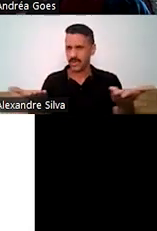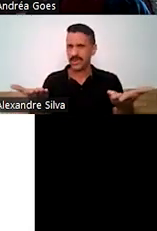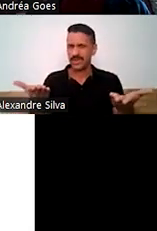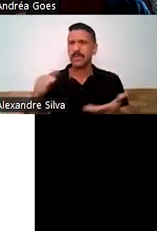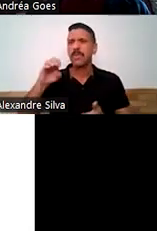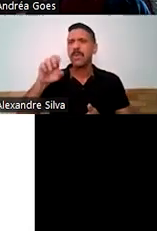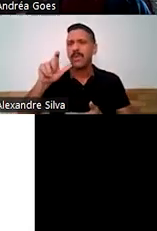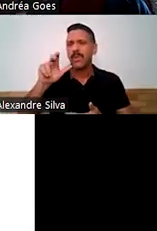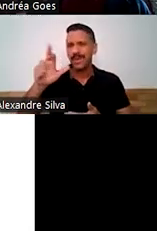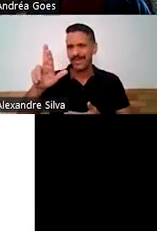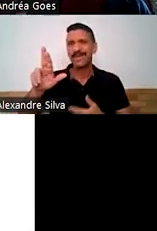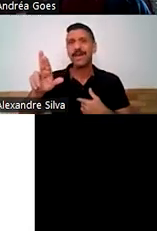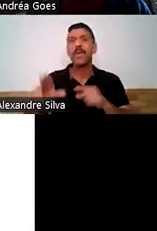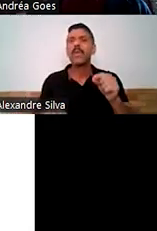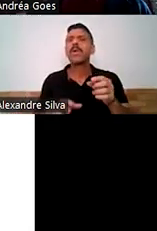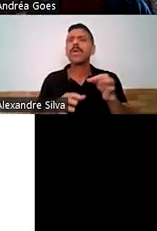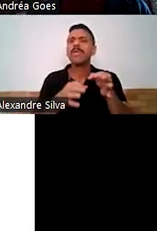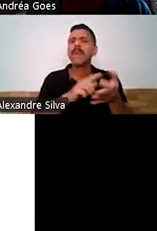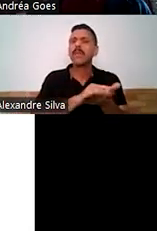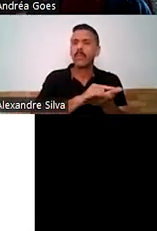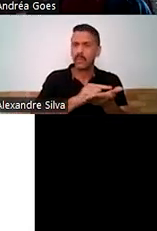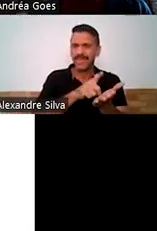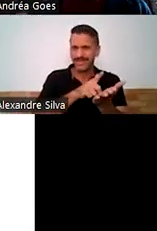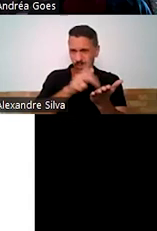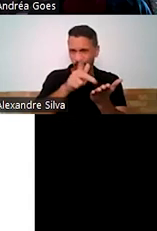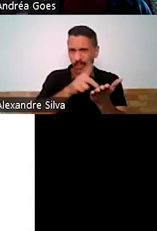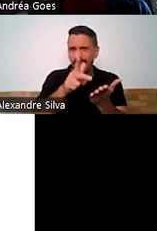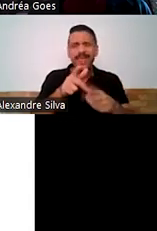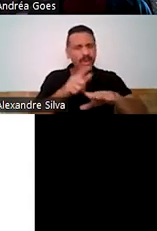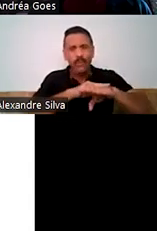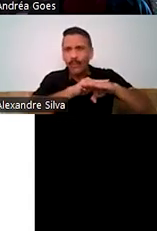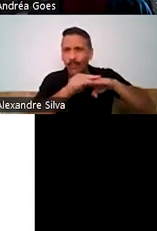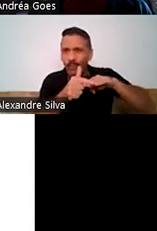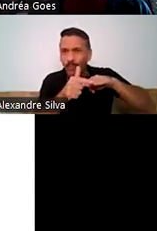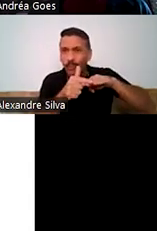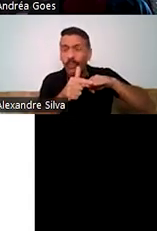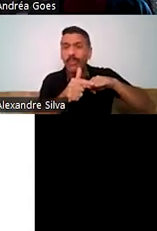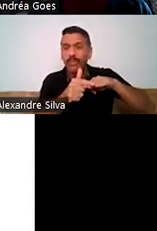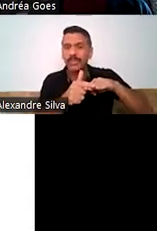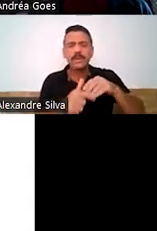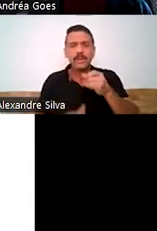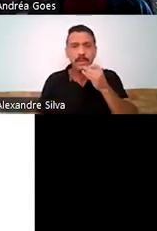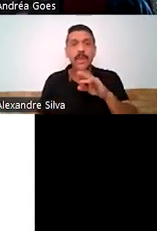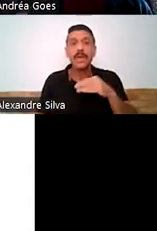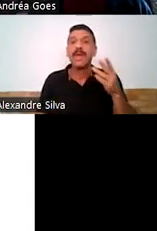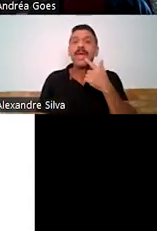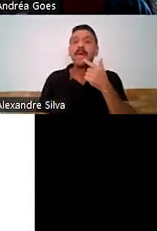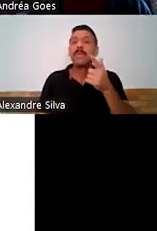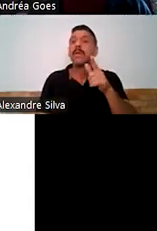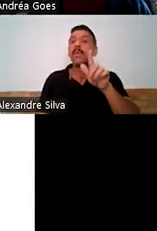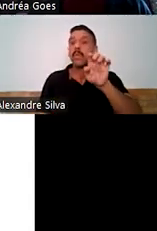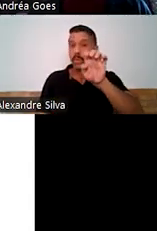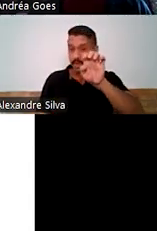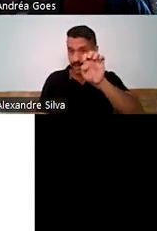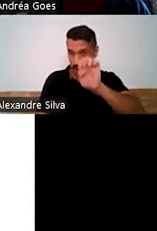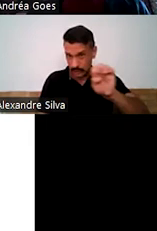que caracteriza a ervilha lisa, como essa que eu mostro aqui à direita? Quer dizer, desculpa, à esquerda. Ela tem